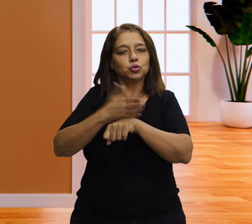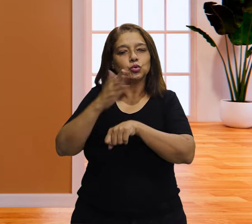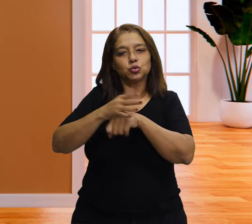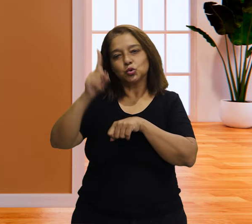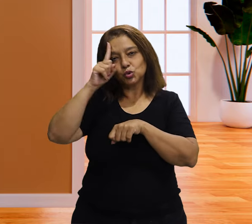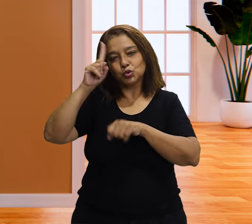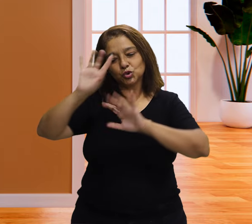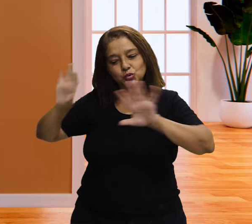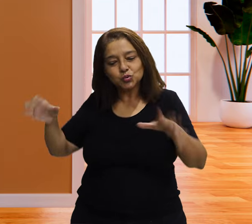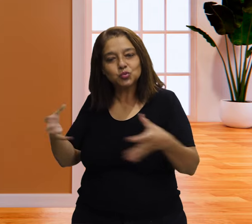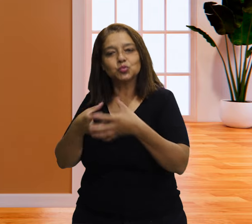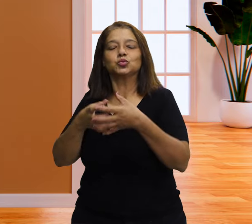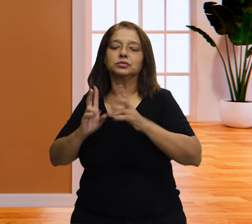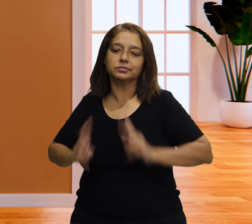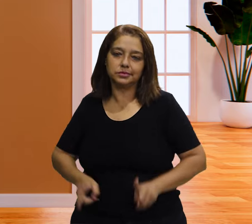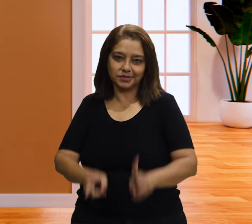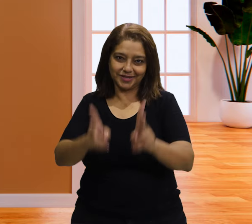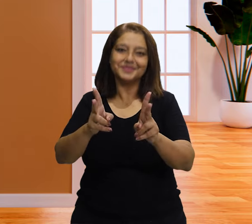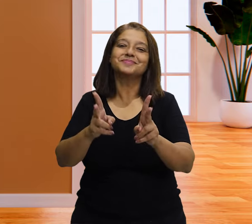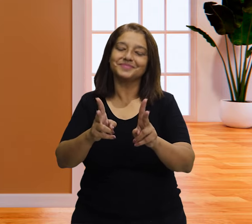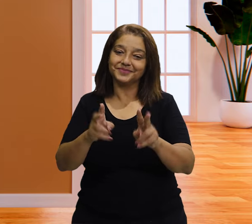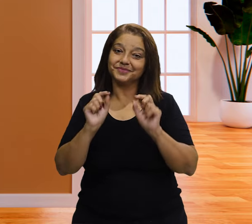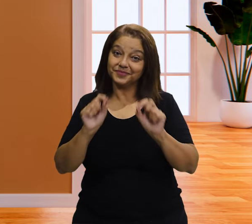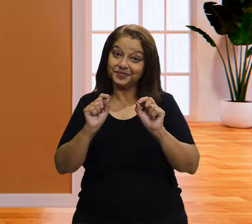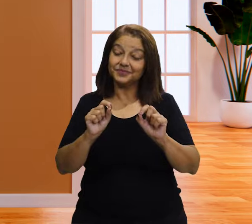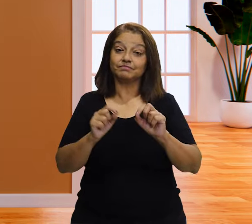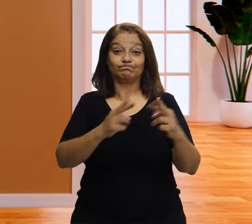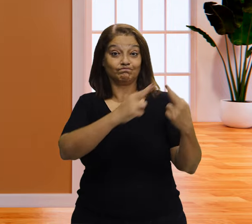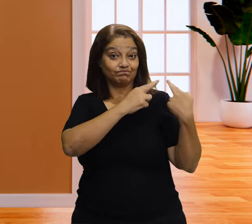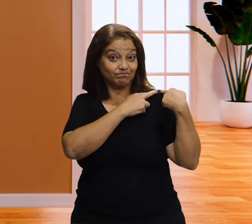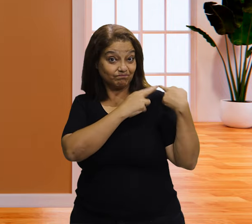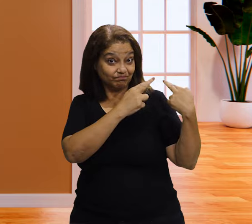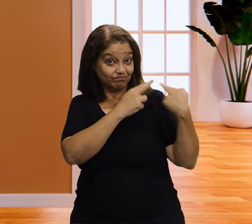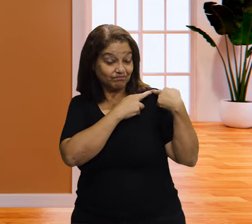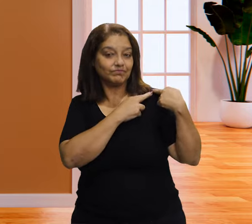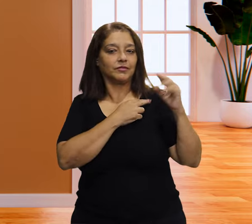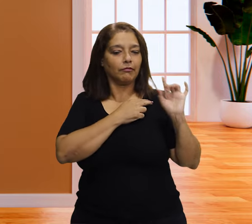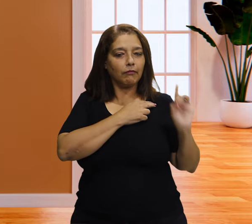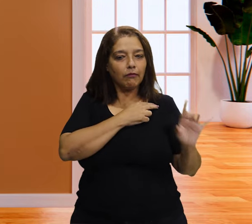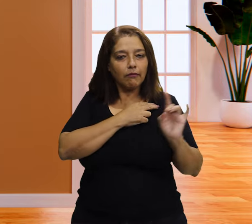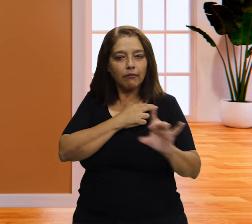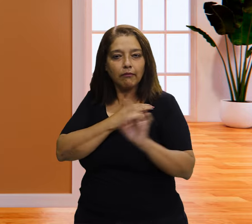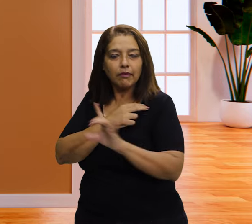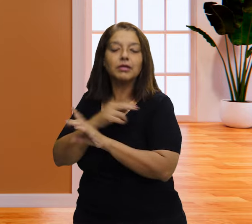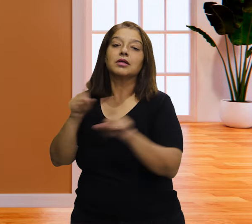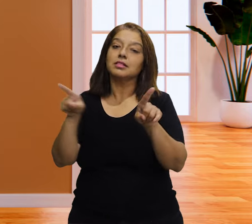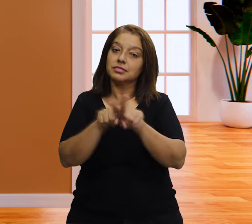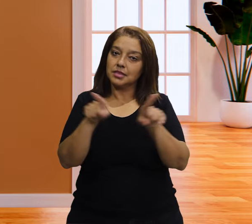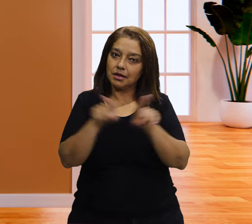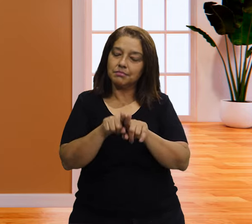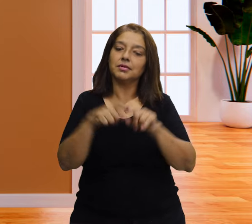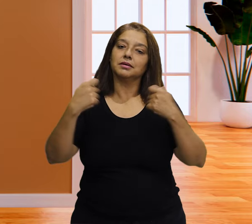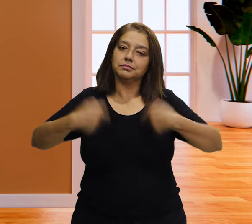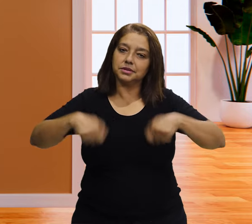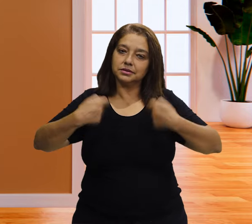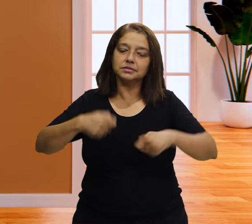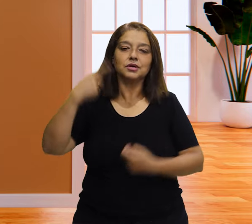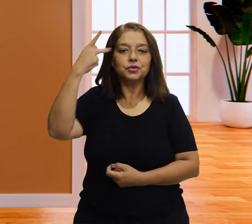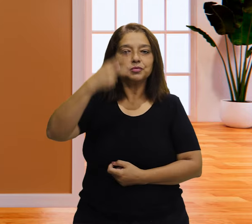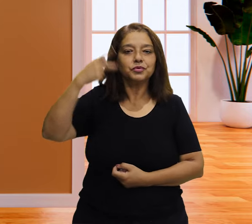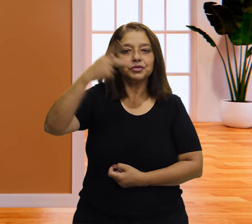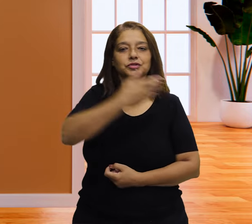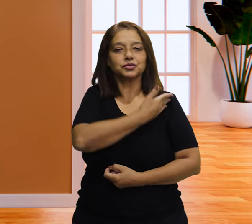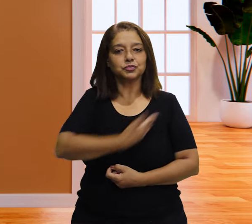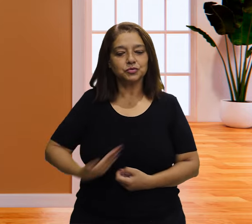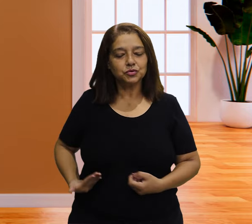coletivo e contínuo. Implica responsabilidade individual, mas também exige políticas